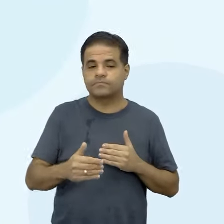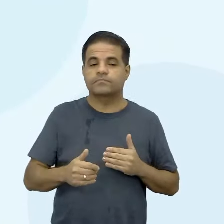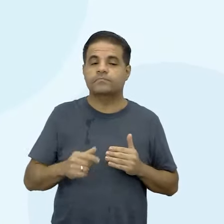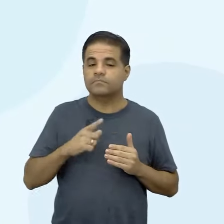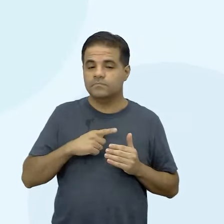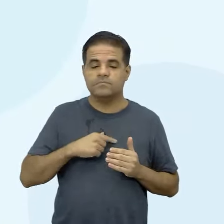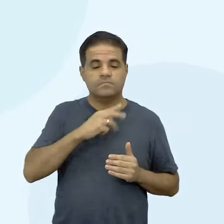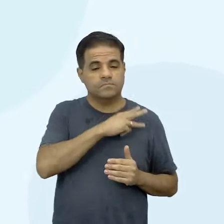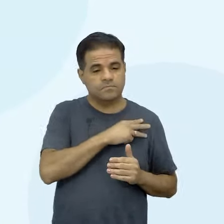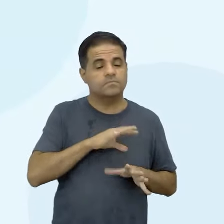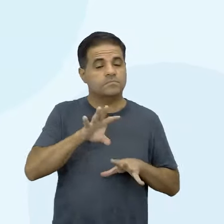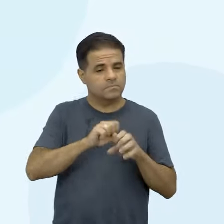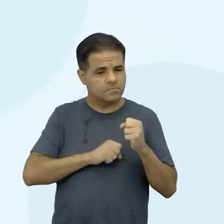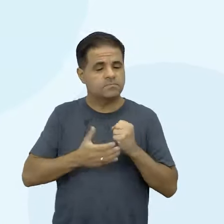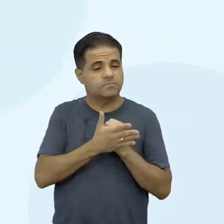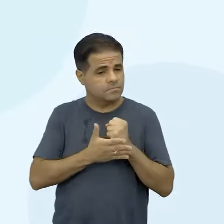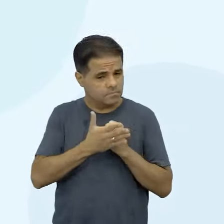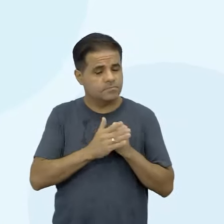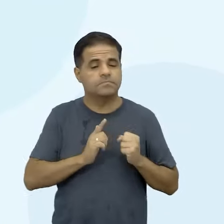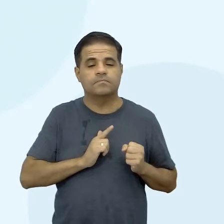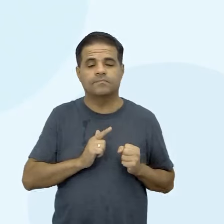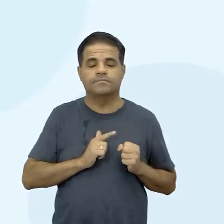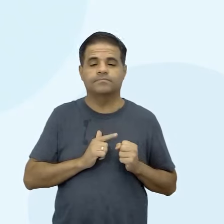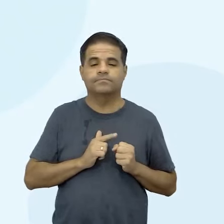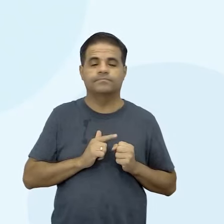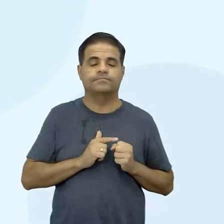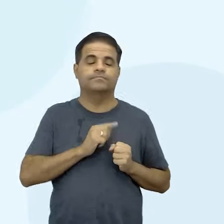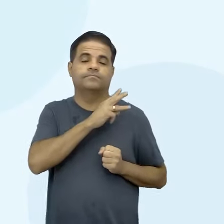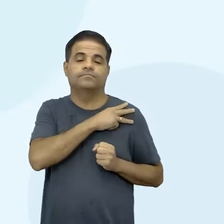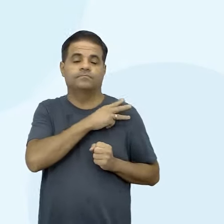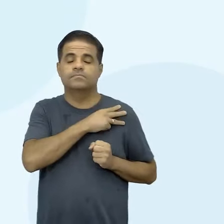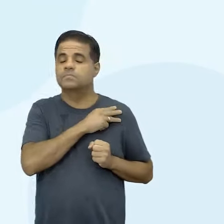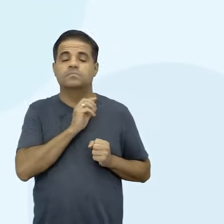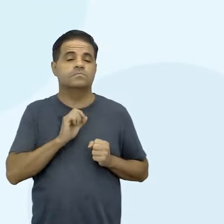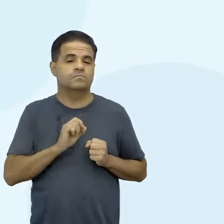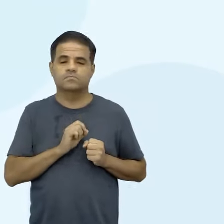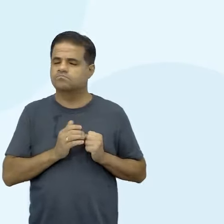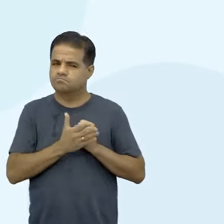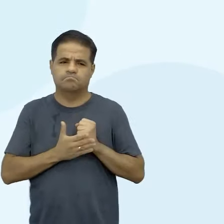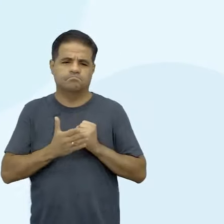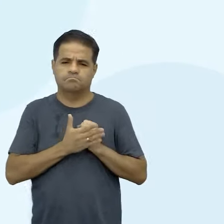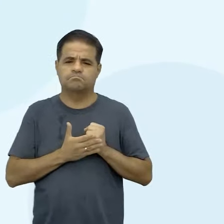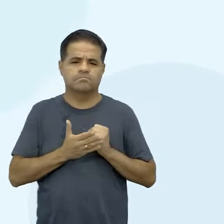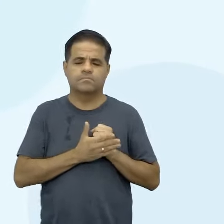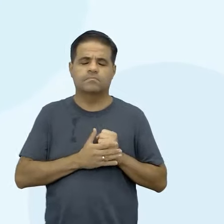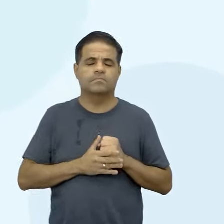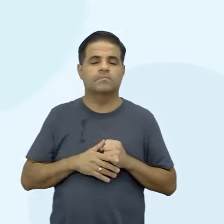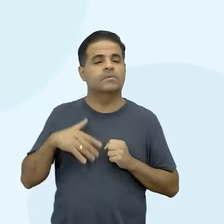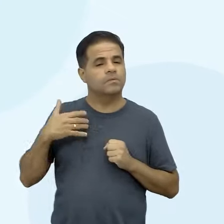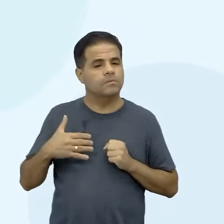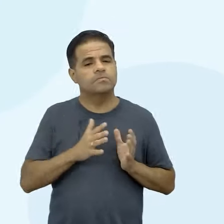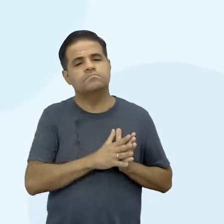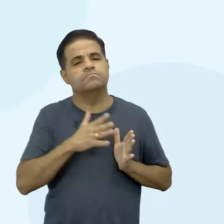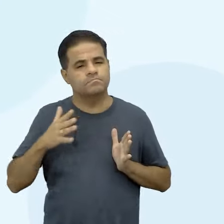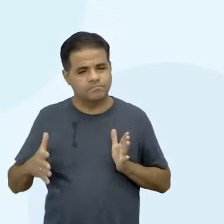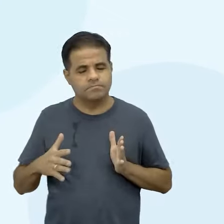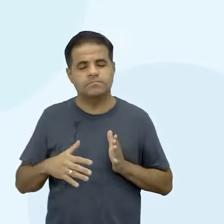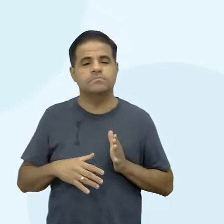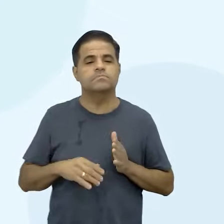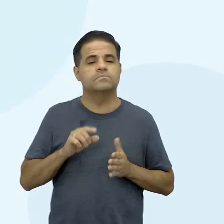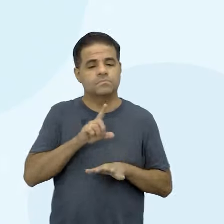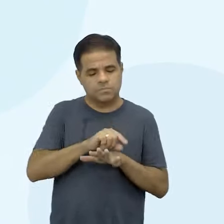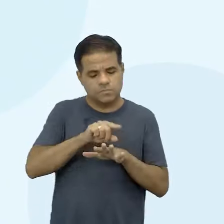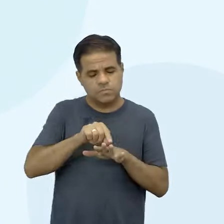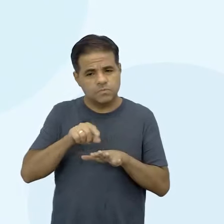tem um pouquinho de formação geral básica, mas a terceira série é composta basicamente aí, grande parte, pelos